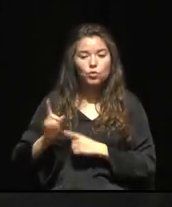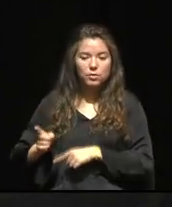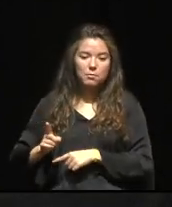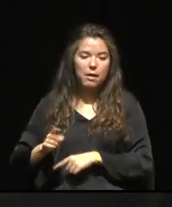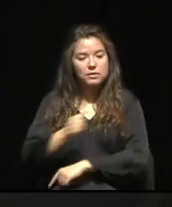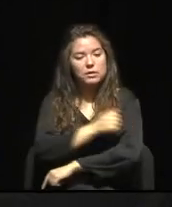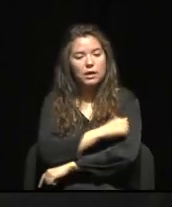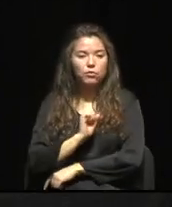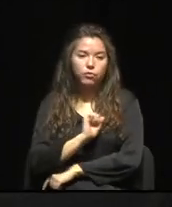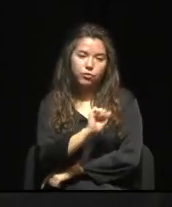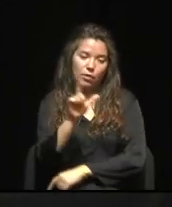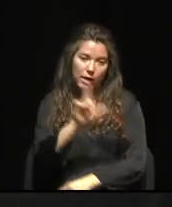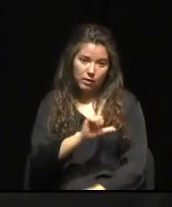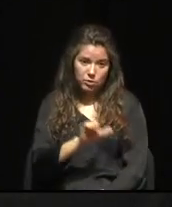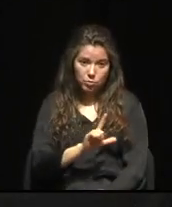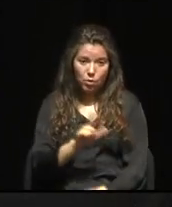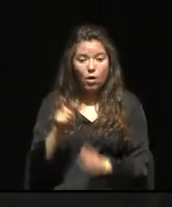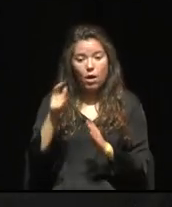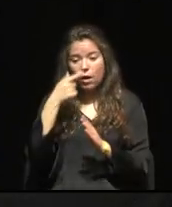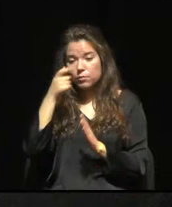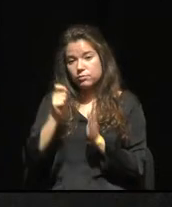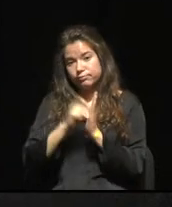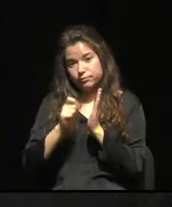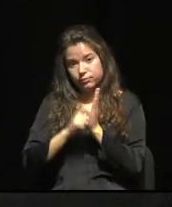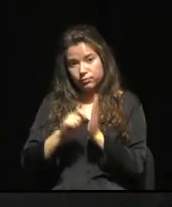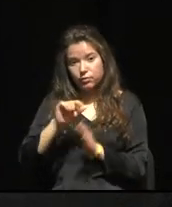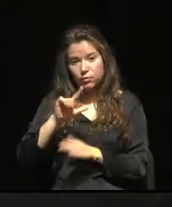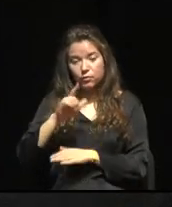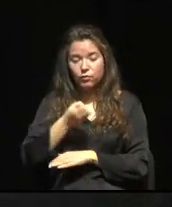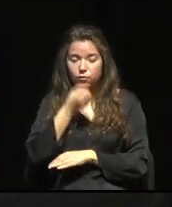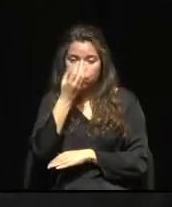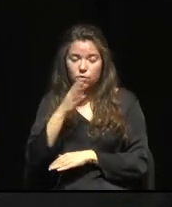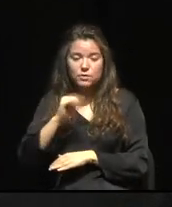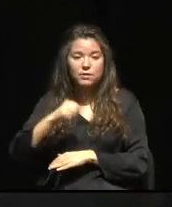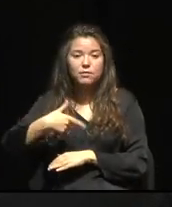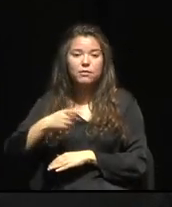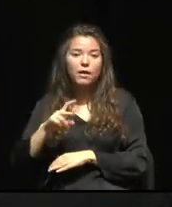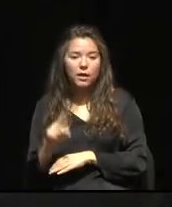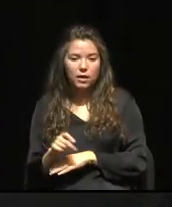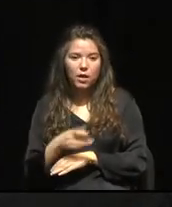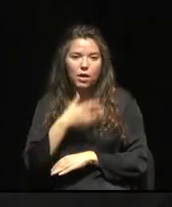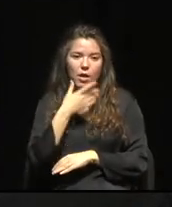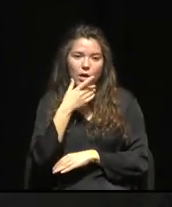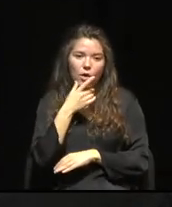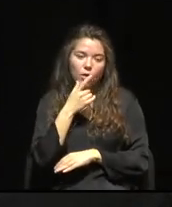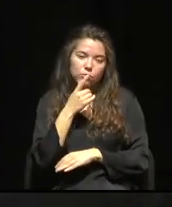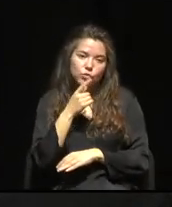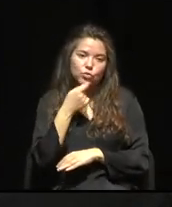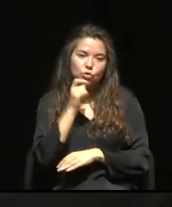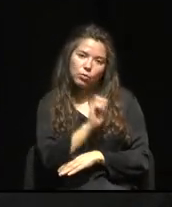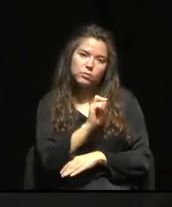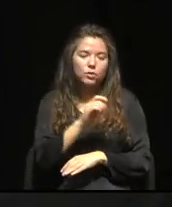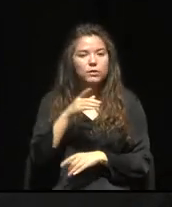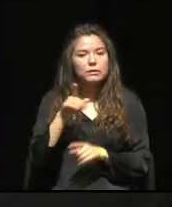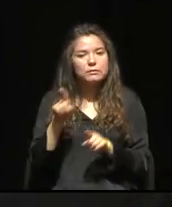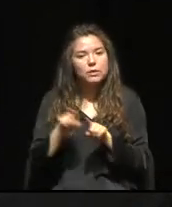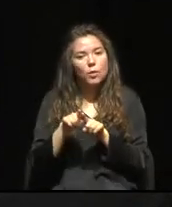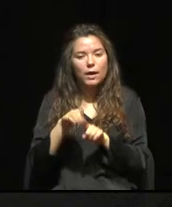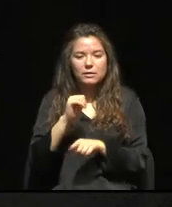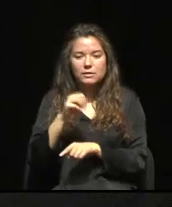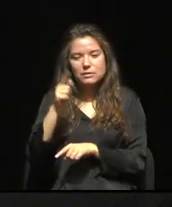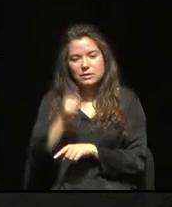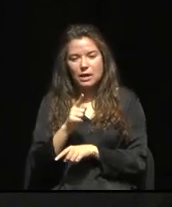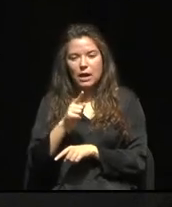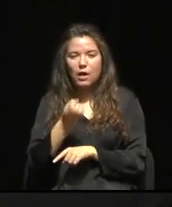casa em Lisboa o escritor Albertino flores s também conhecido pelo pseudónimo literário como Sá flores